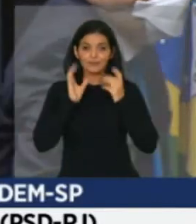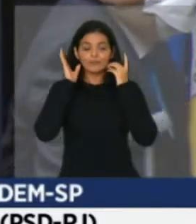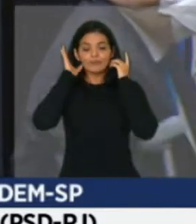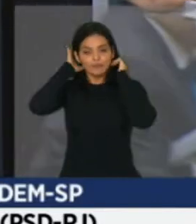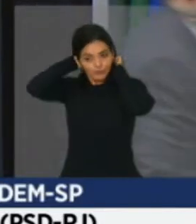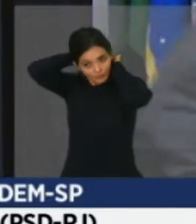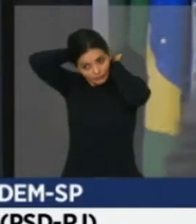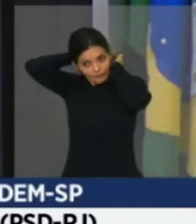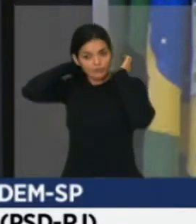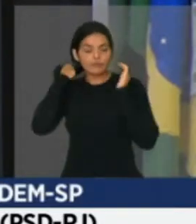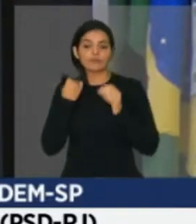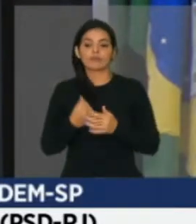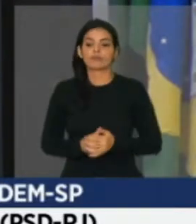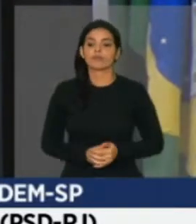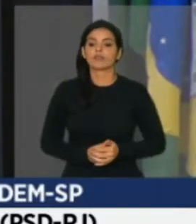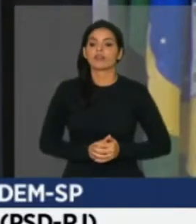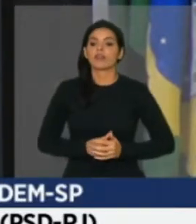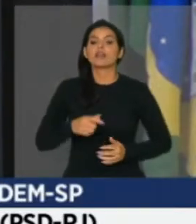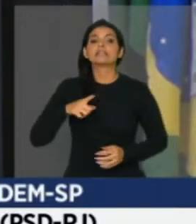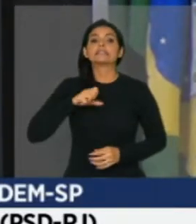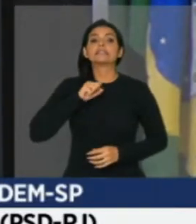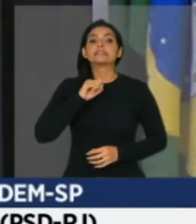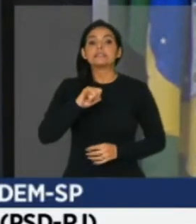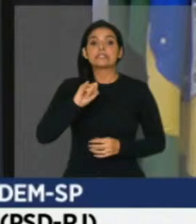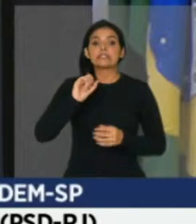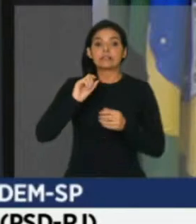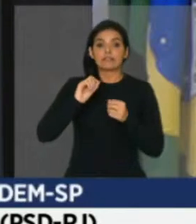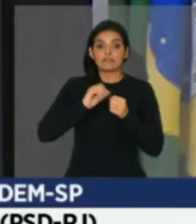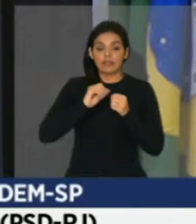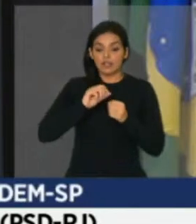ao homicídio e aos fatos criminais